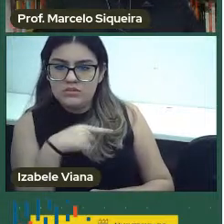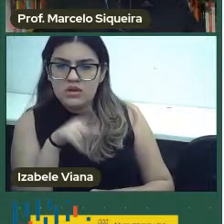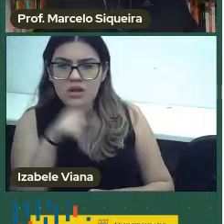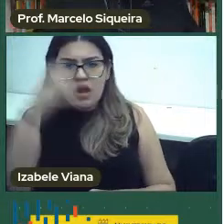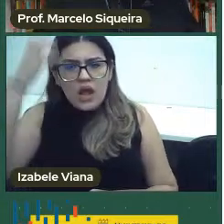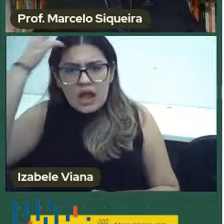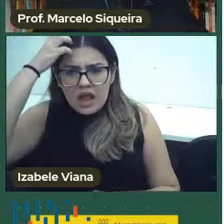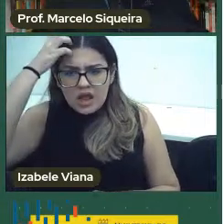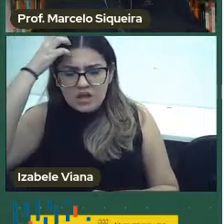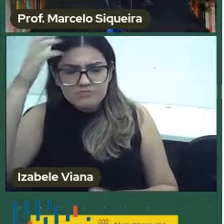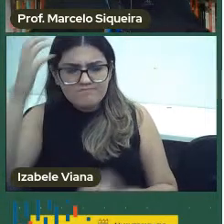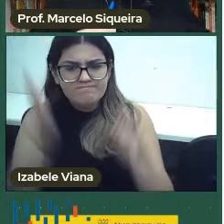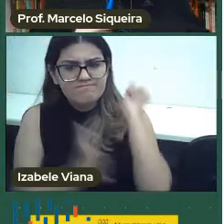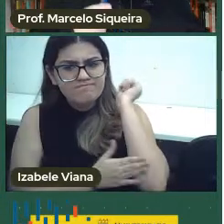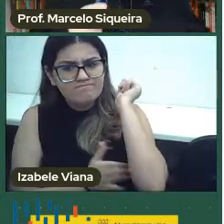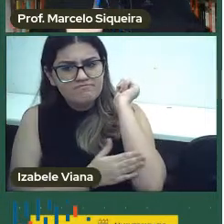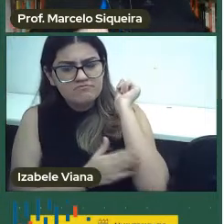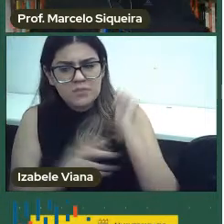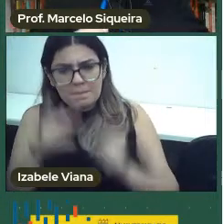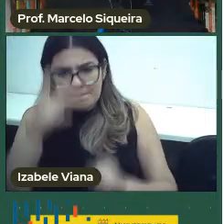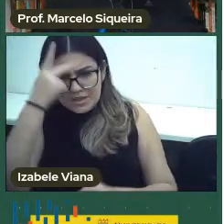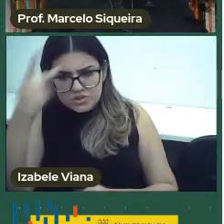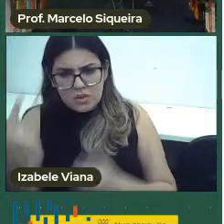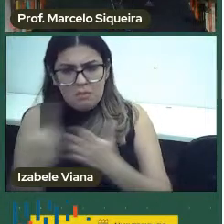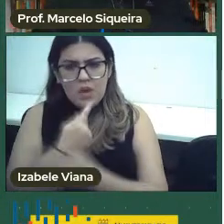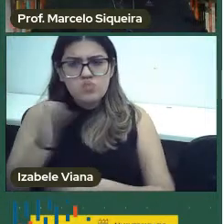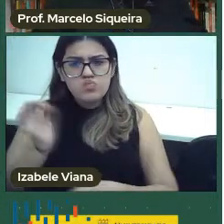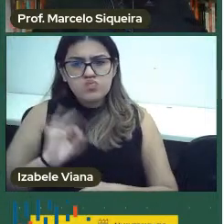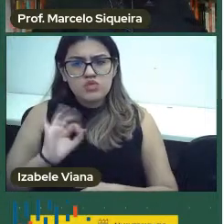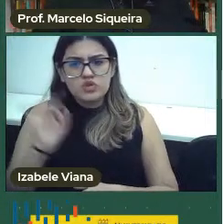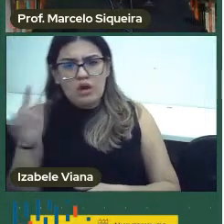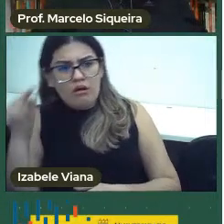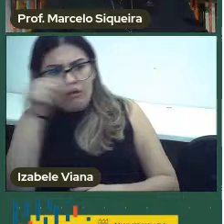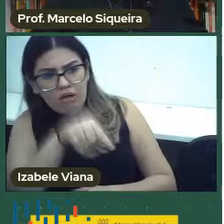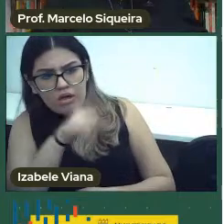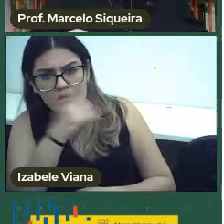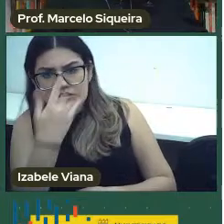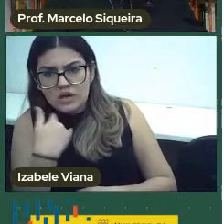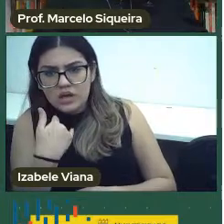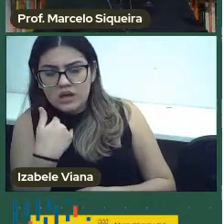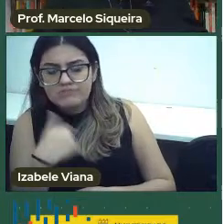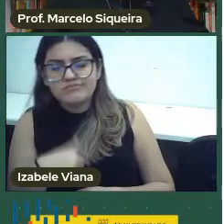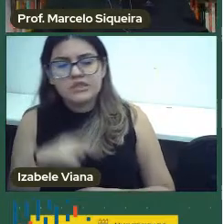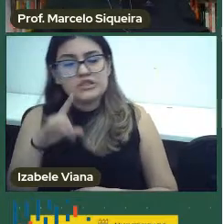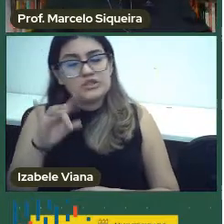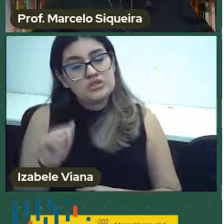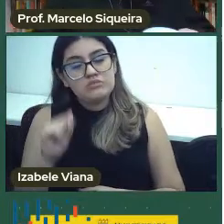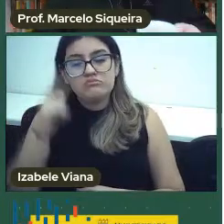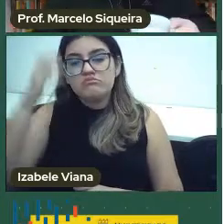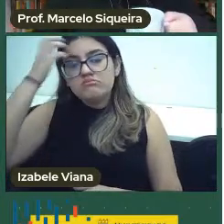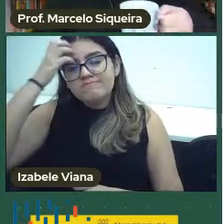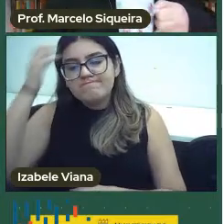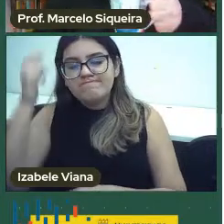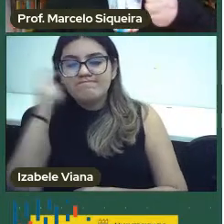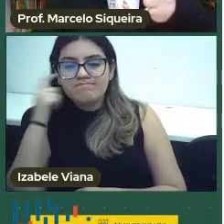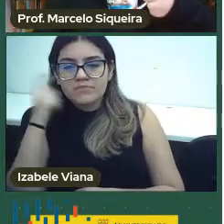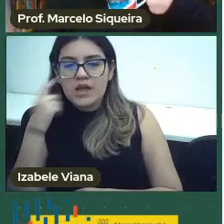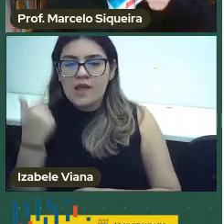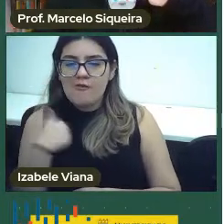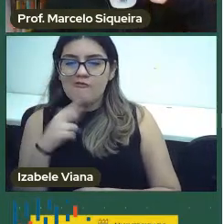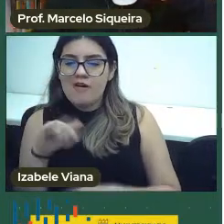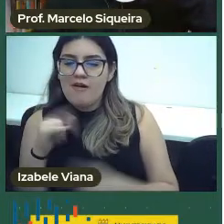isso. Um dia ele falou assim, vou fazer alguma coisa para saber se esses velhos são realmente muito